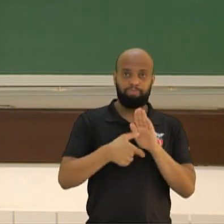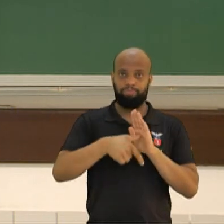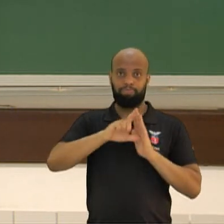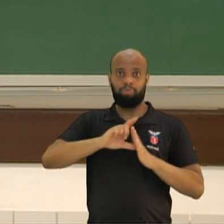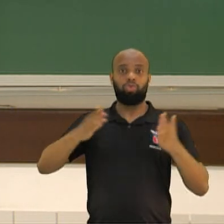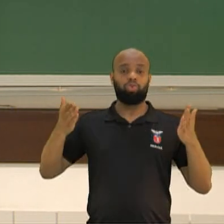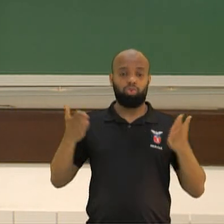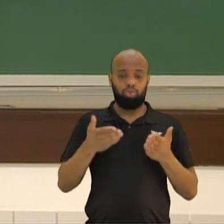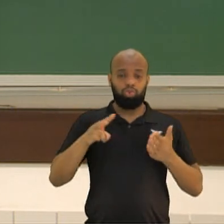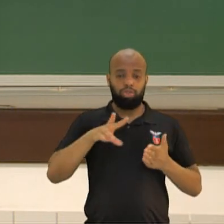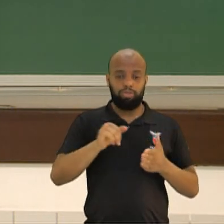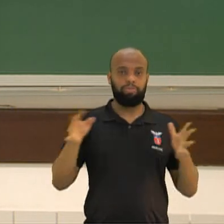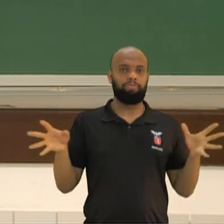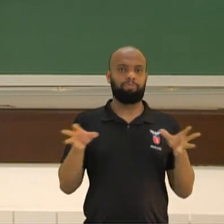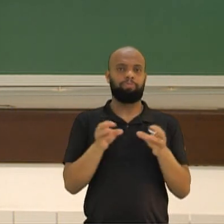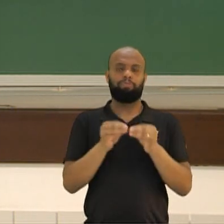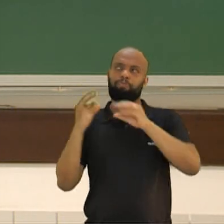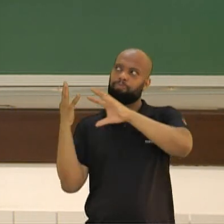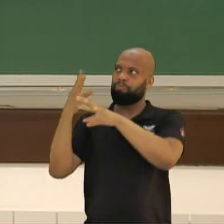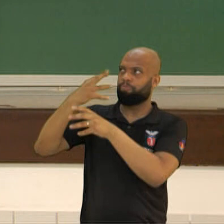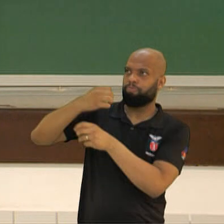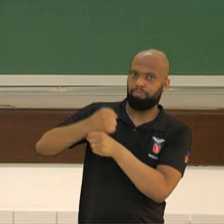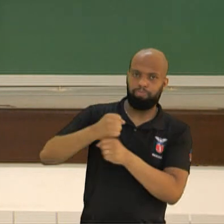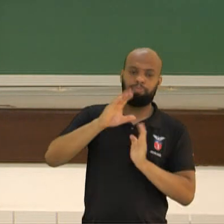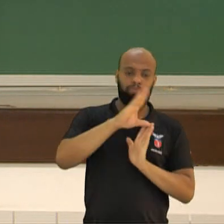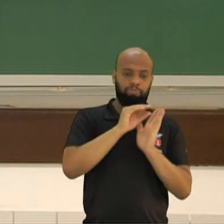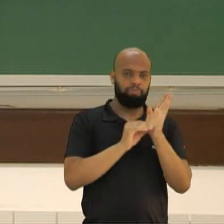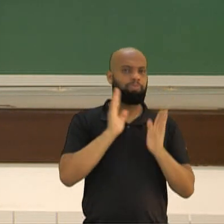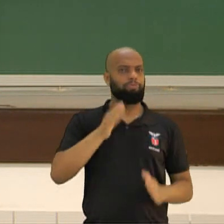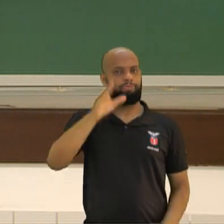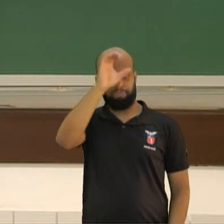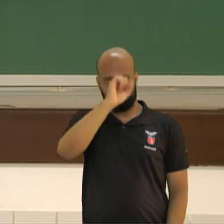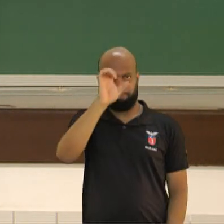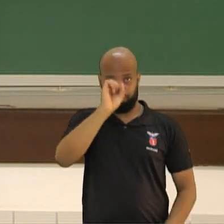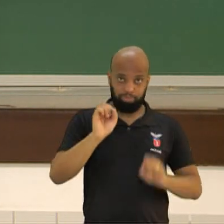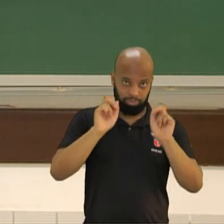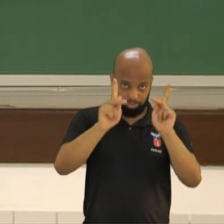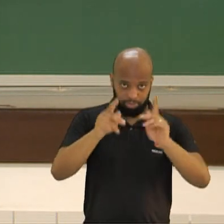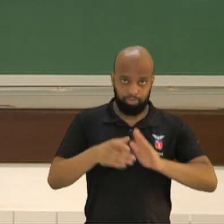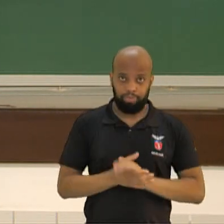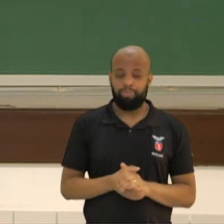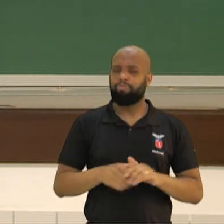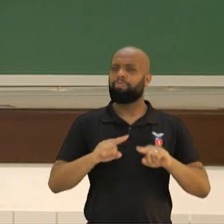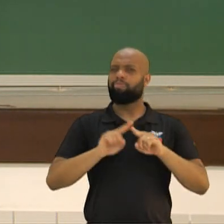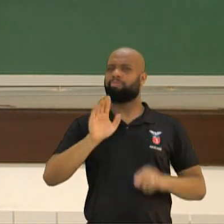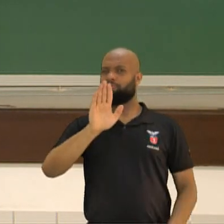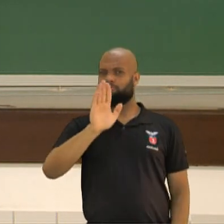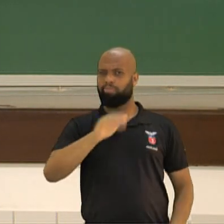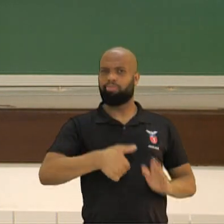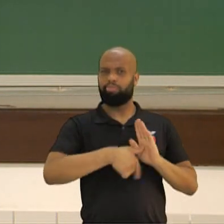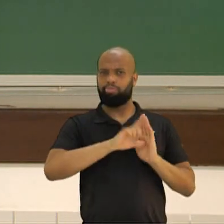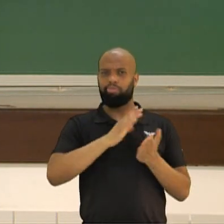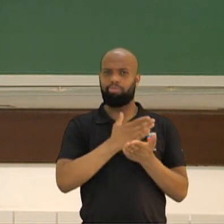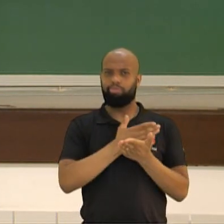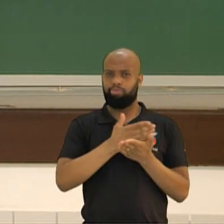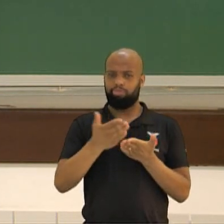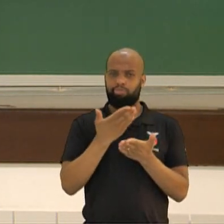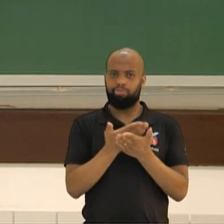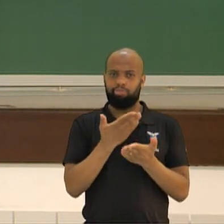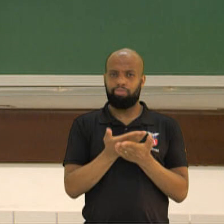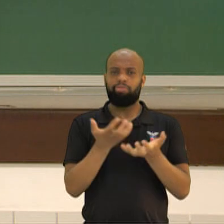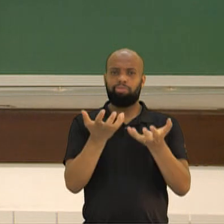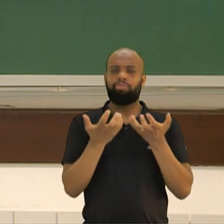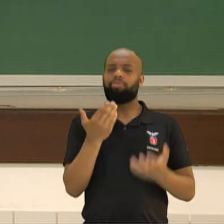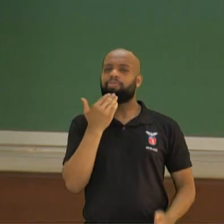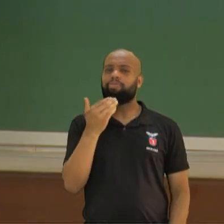e hoje nós faremos uma pequena retomada desses conteúdos, beleza? Antes de iniciarmos a nossa aula, eu gostaria